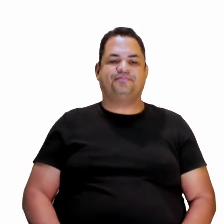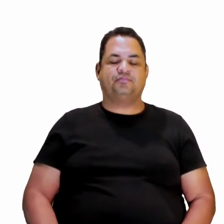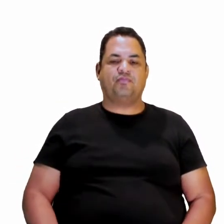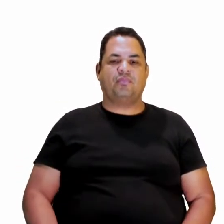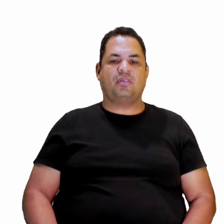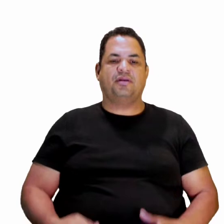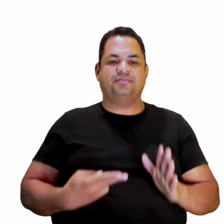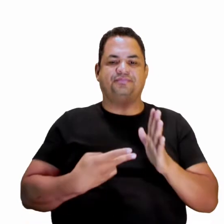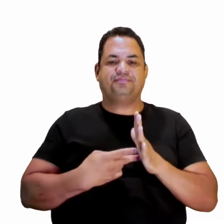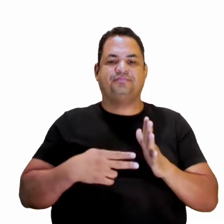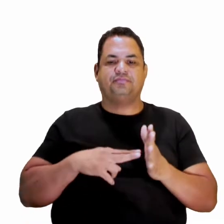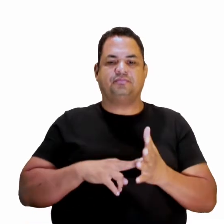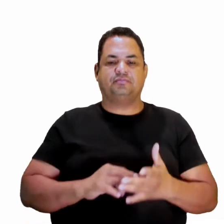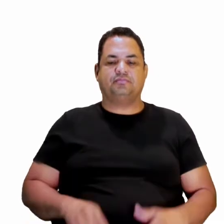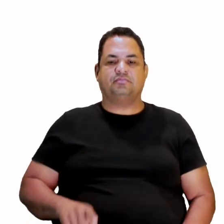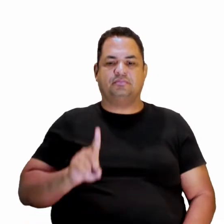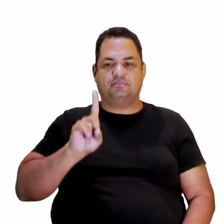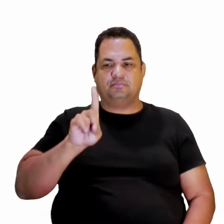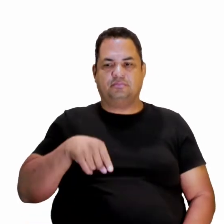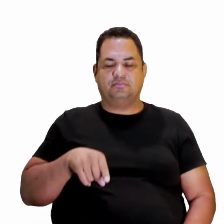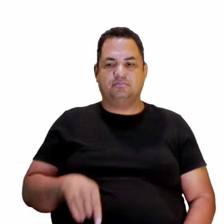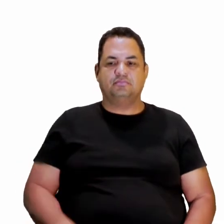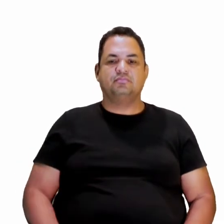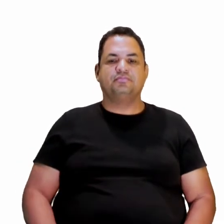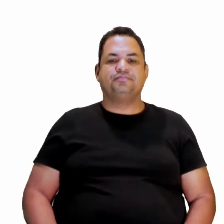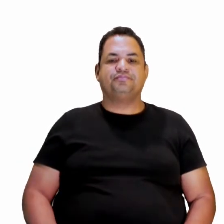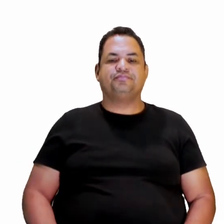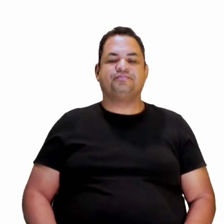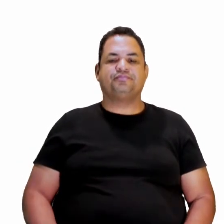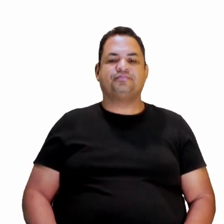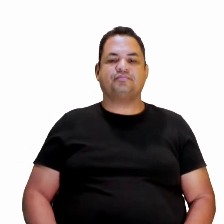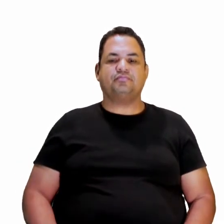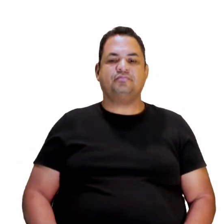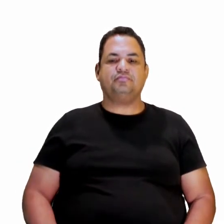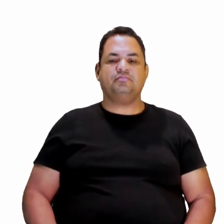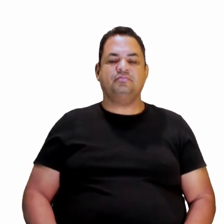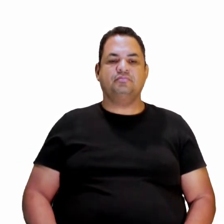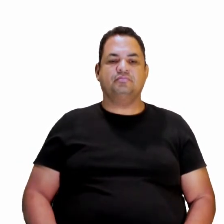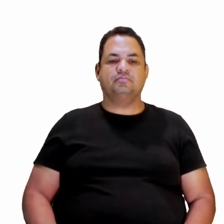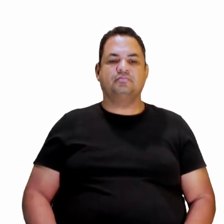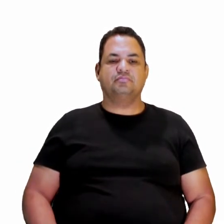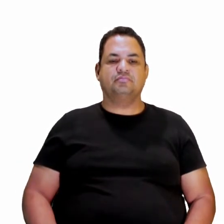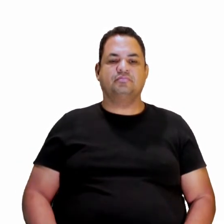porque significa é. Esta letra é omitida.